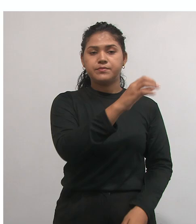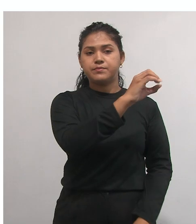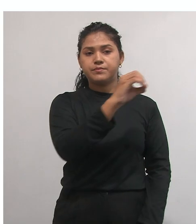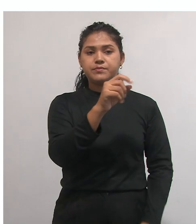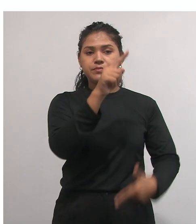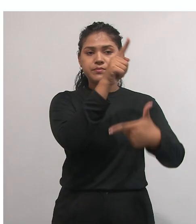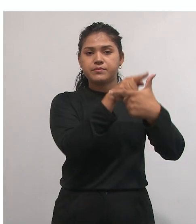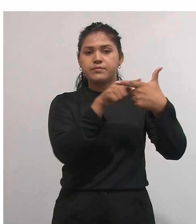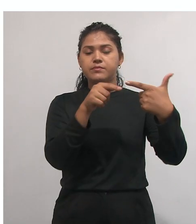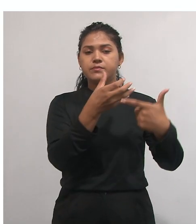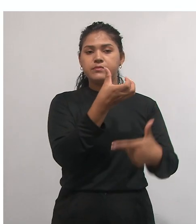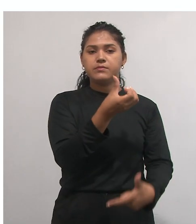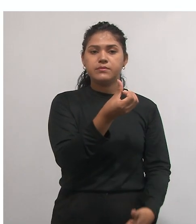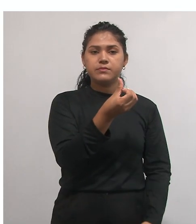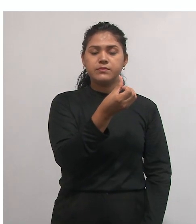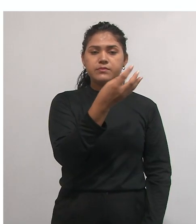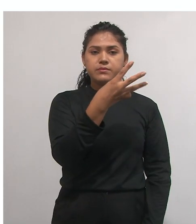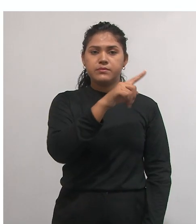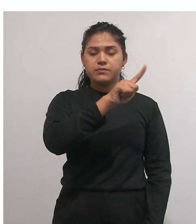quê? 100 dividido por